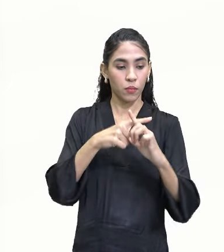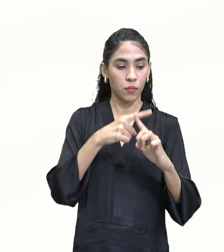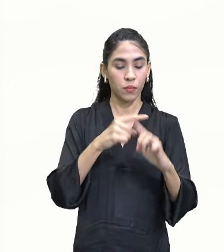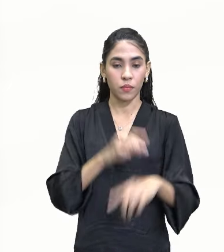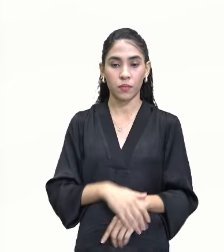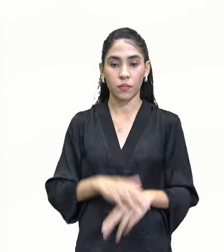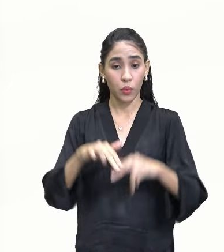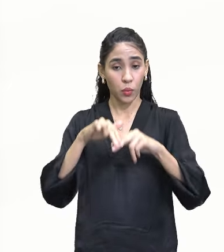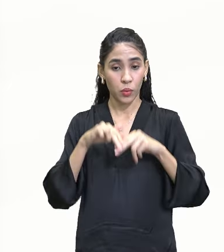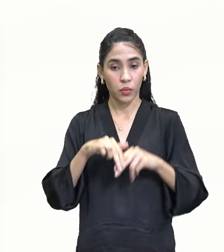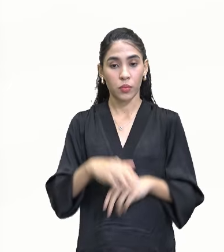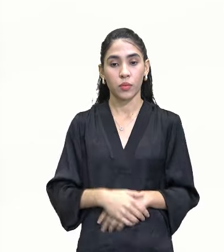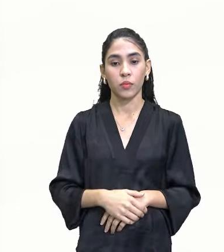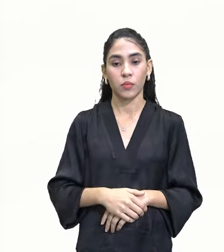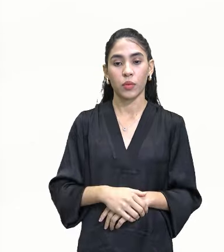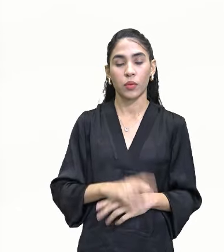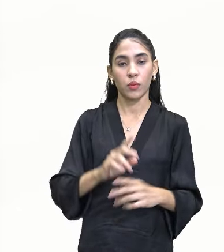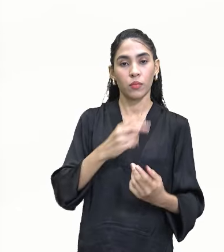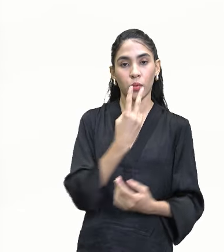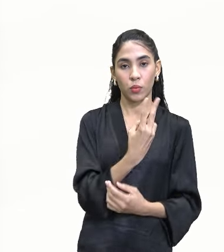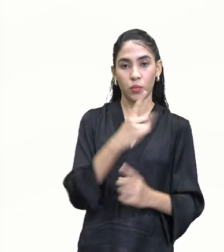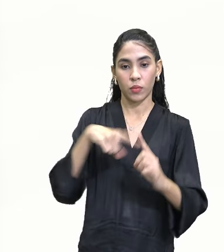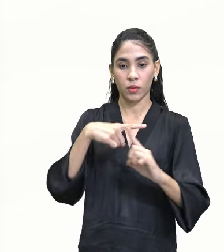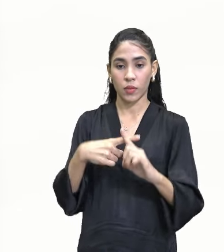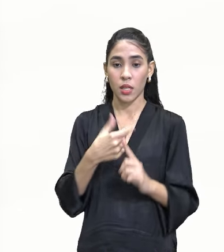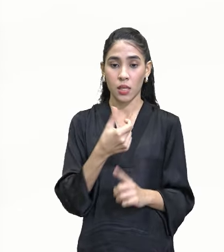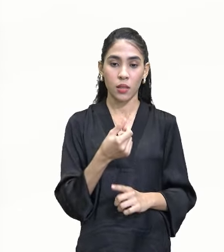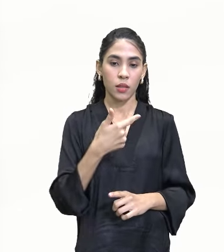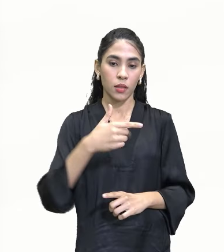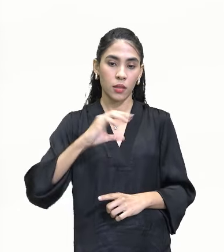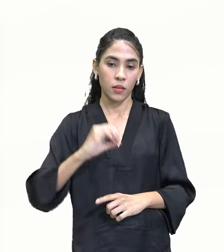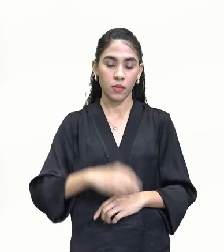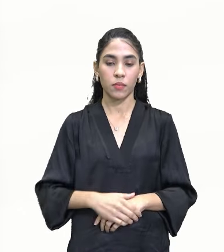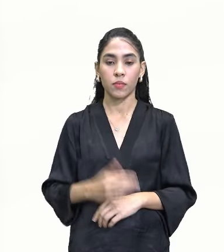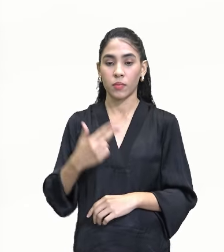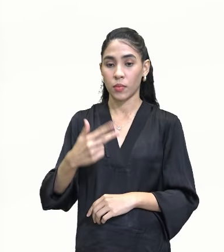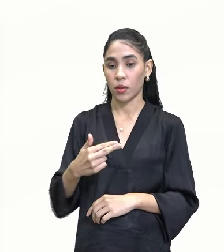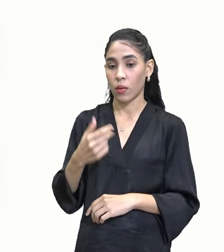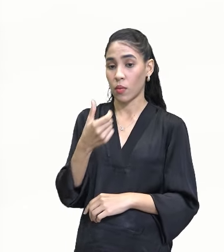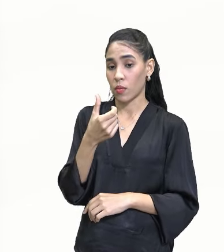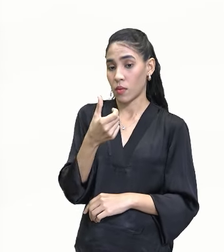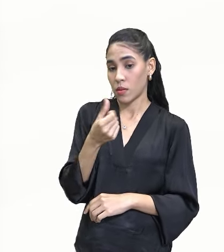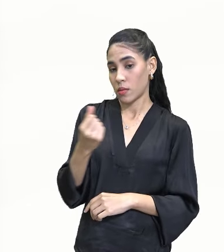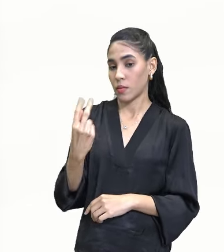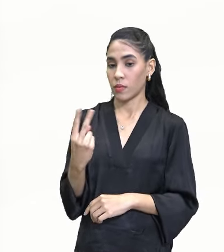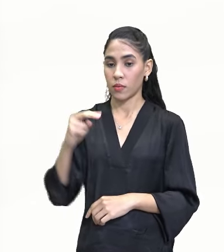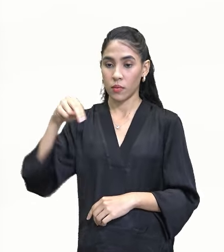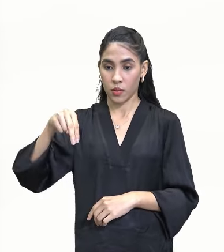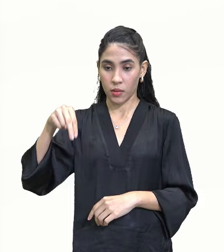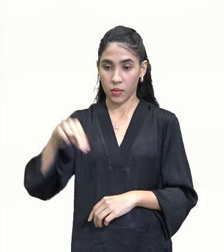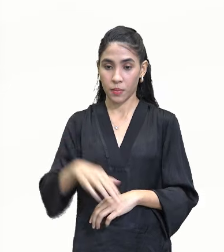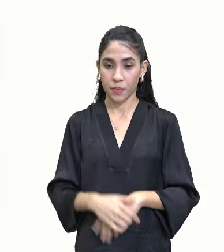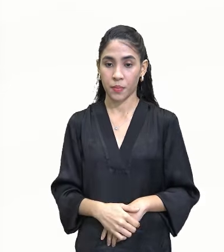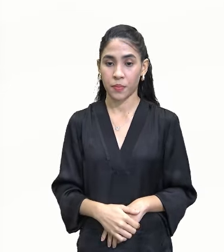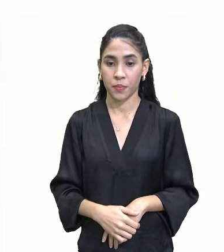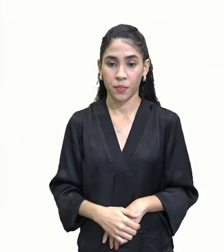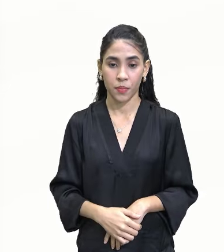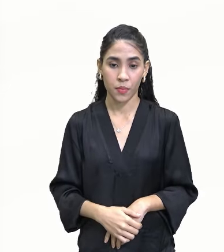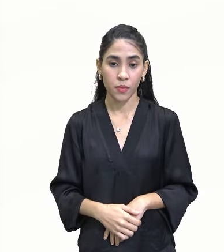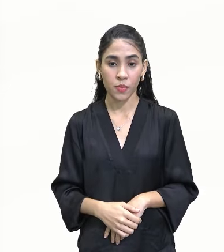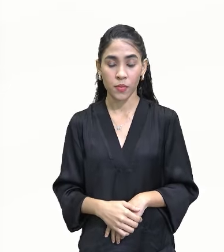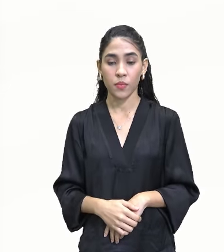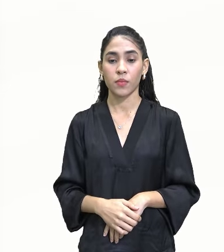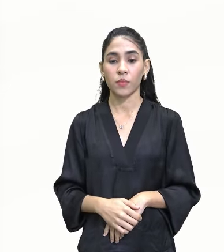isso que aqui está 2 vezes 620. É igual a 62N. Ora, eu vou